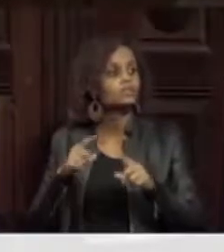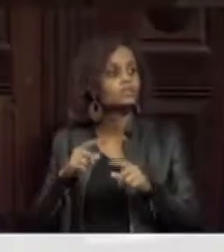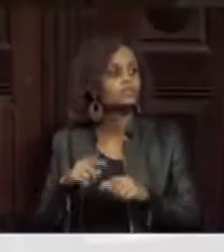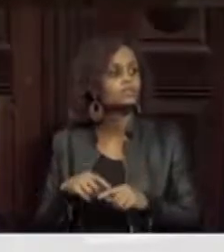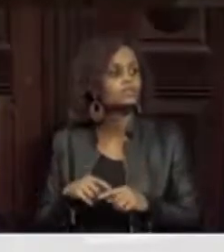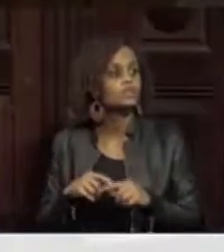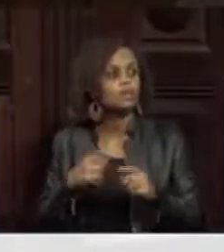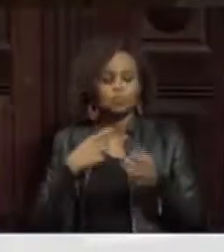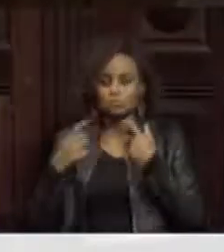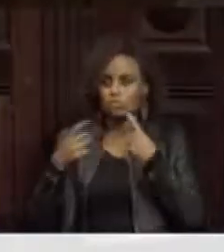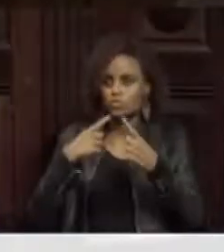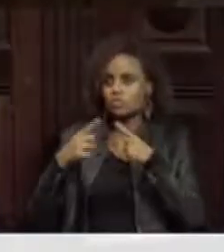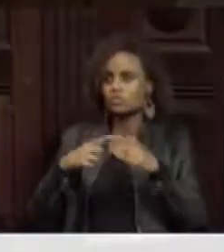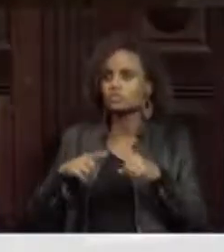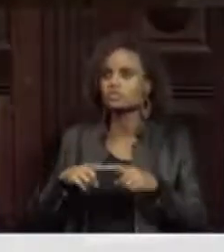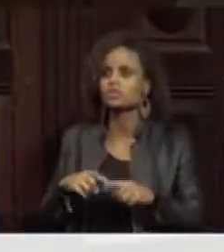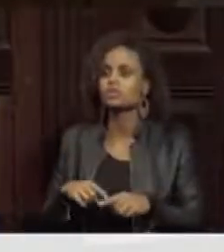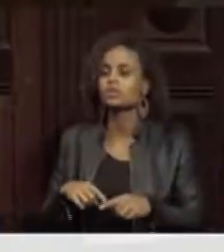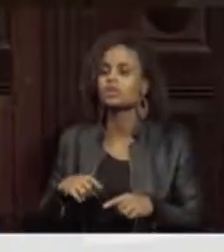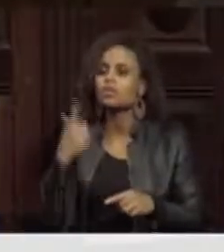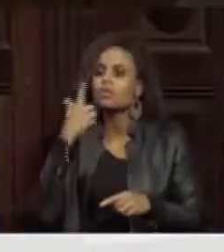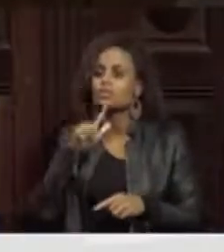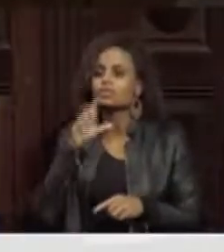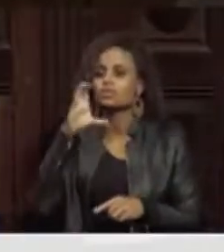gente consiga